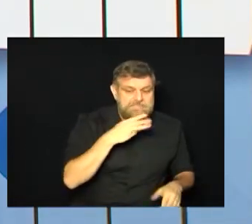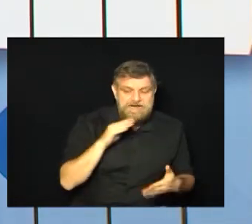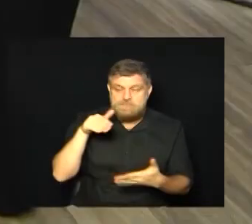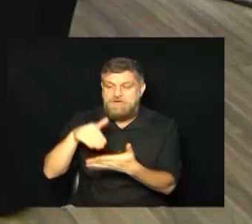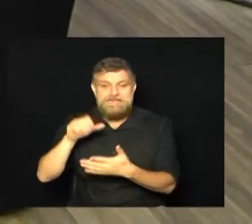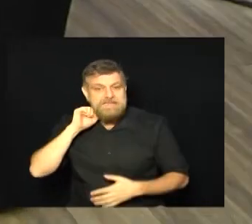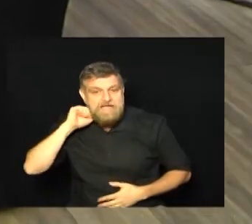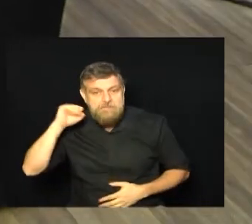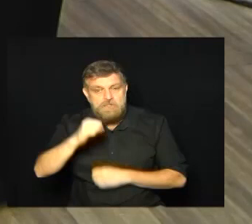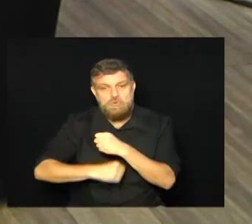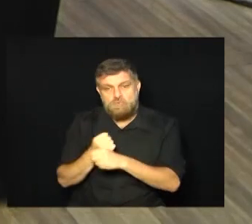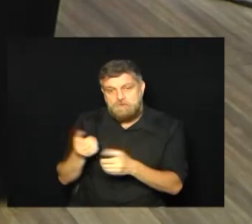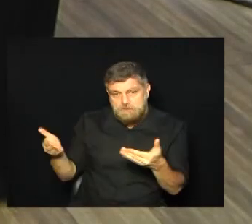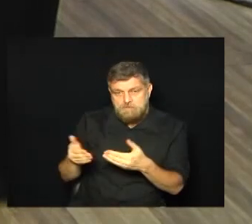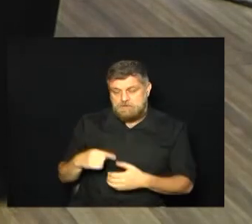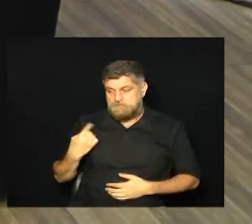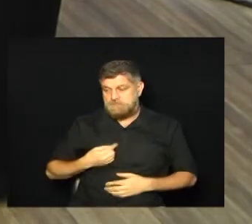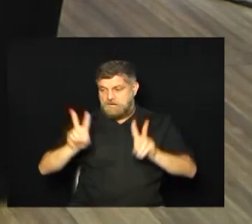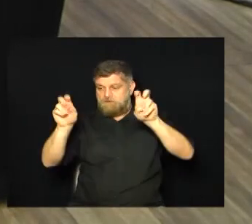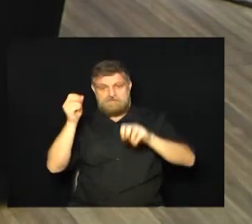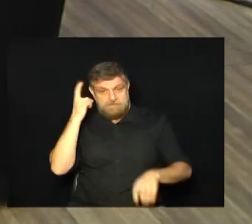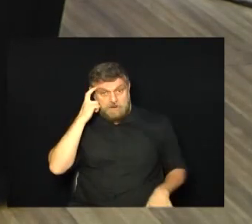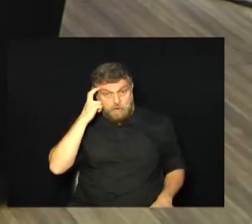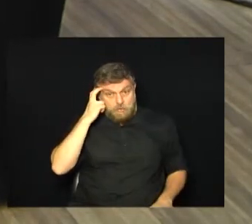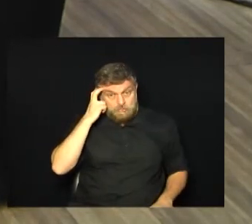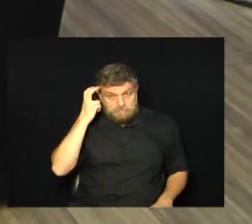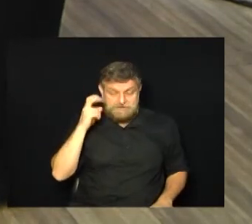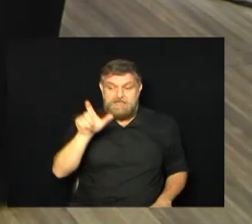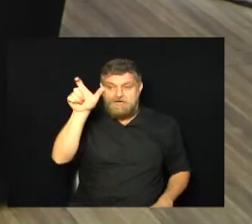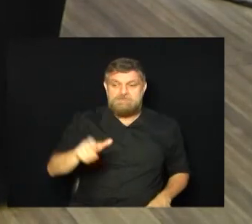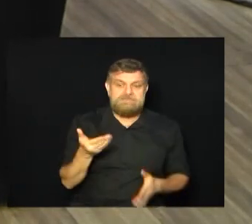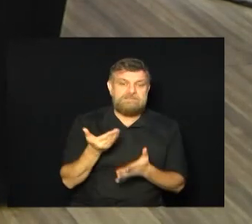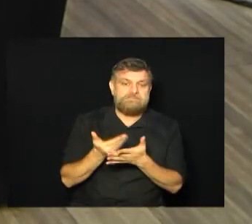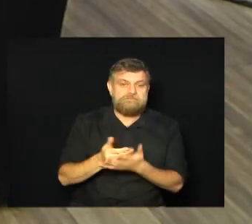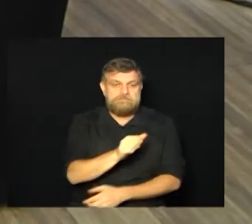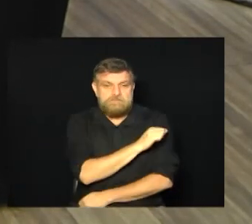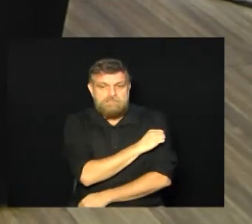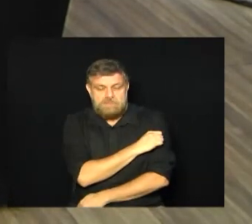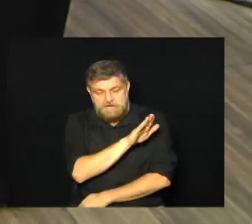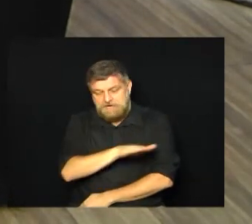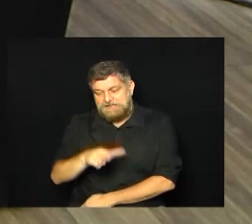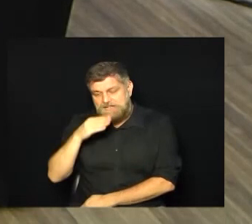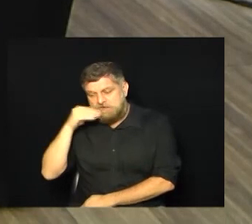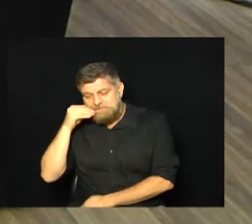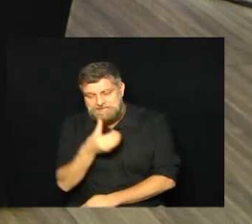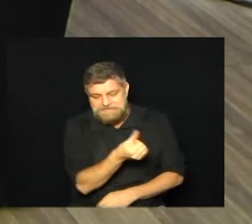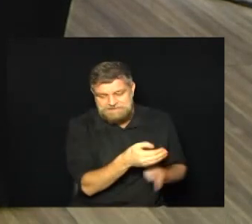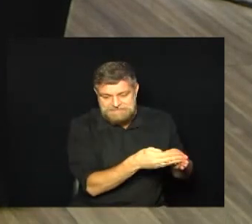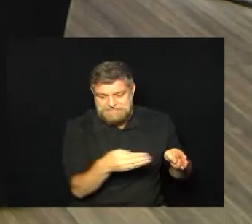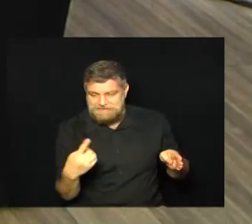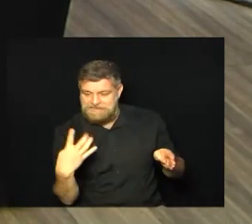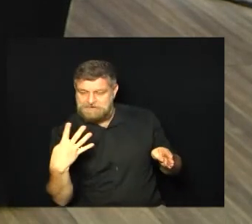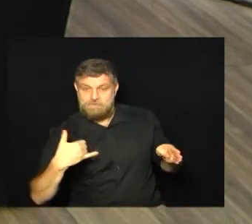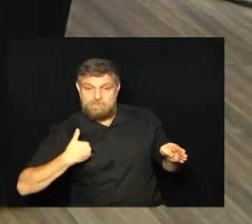E a gente segue falando sobre cultura. Atenção você, hein, que é estudante, crianças e adolescentes entre 6 a